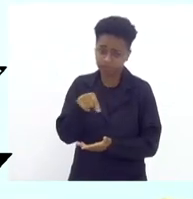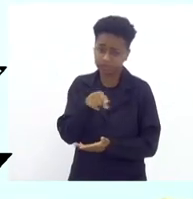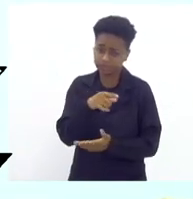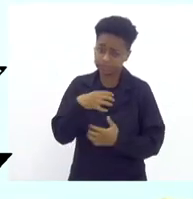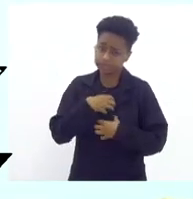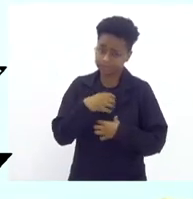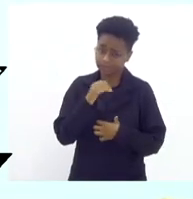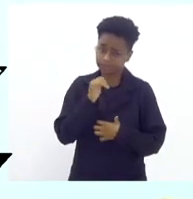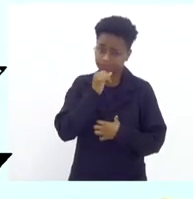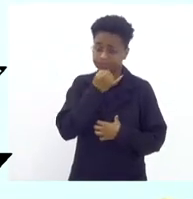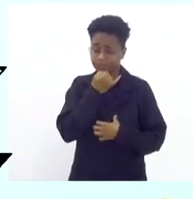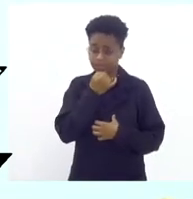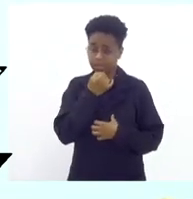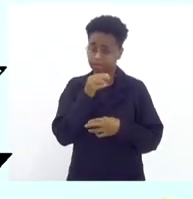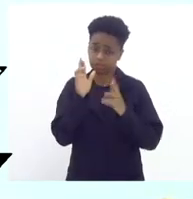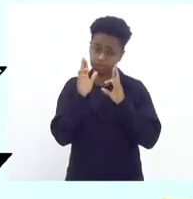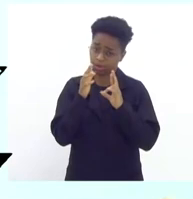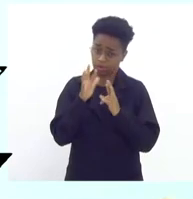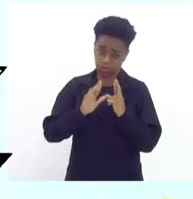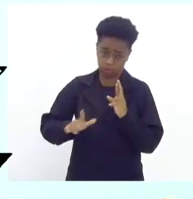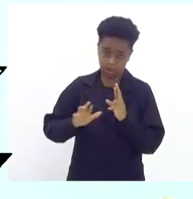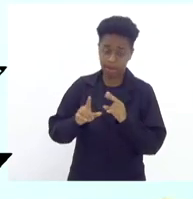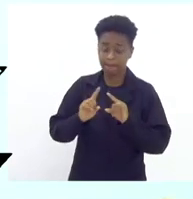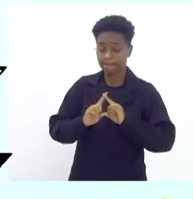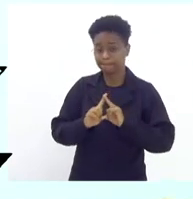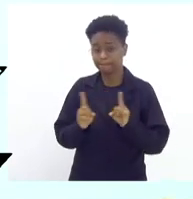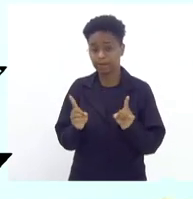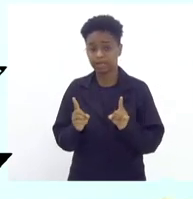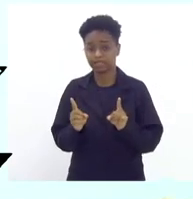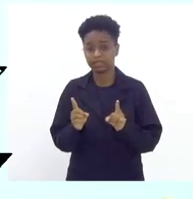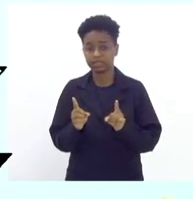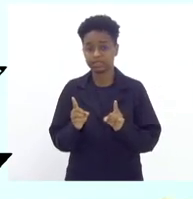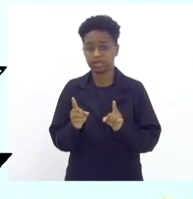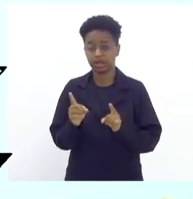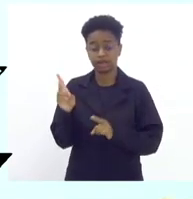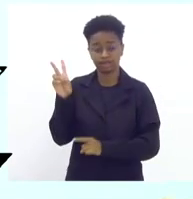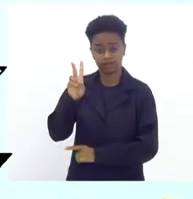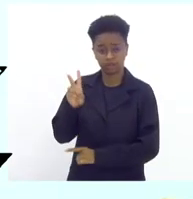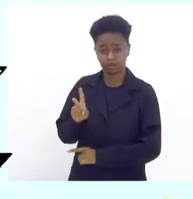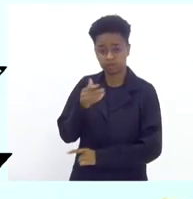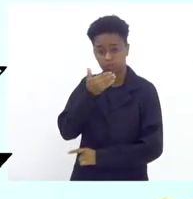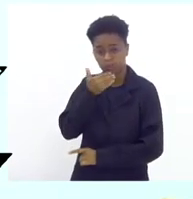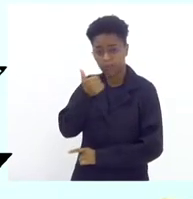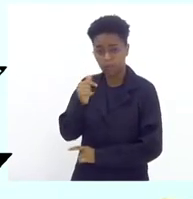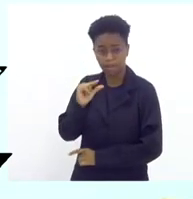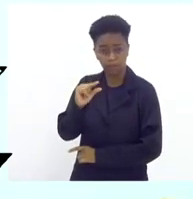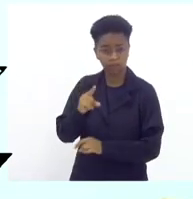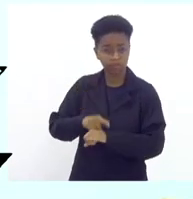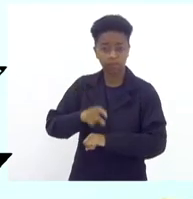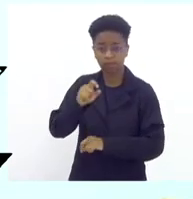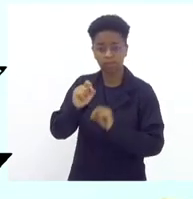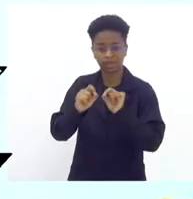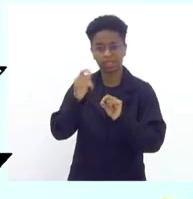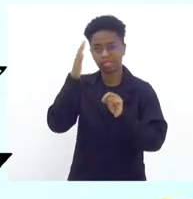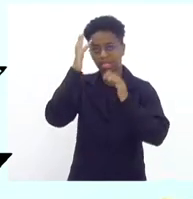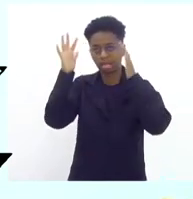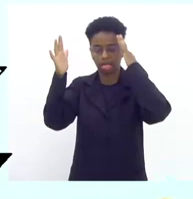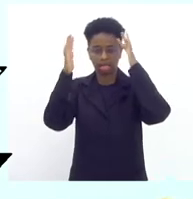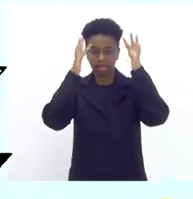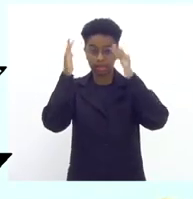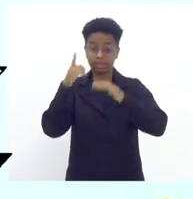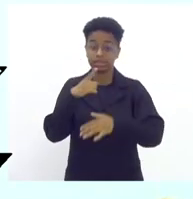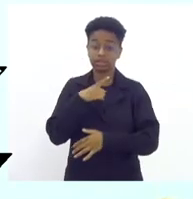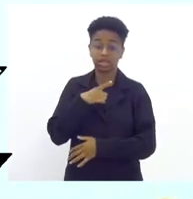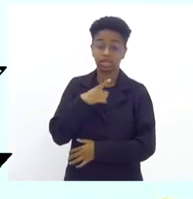e esperança que assim não seja mas a breve recuperação que a Venezuela teve faz pouco foi principalmente confusão a gente tem